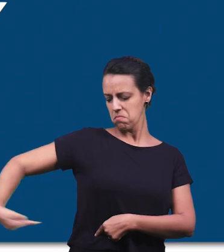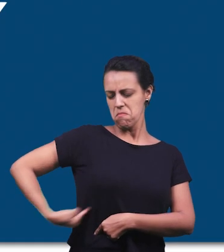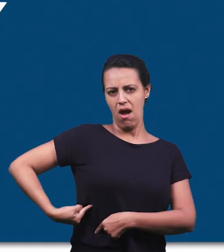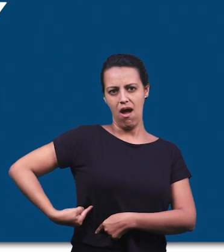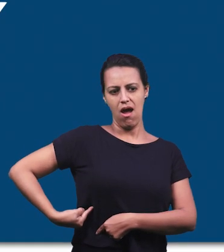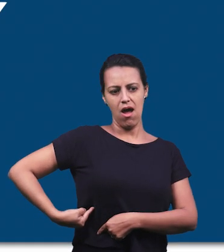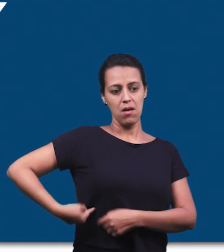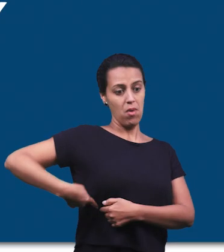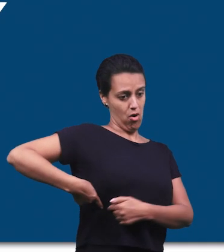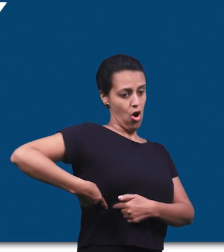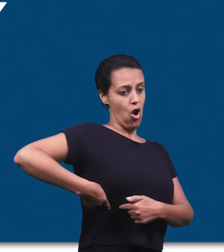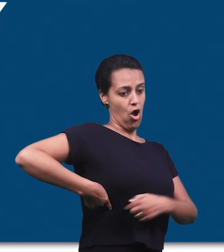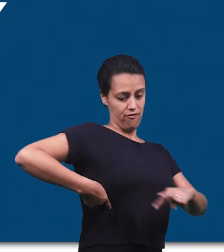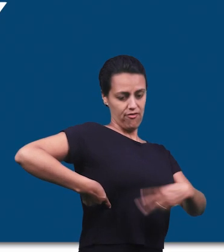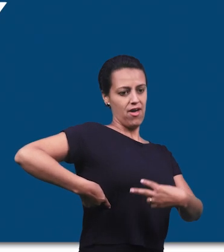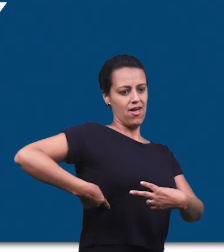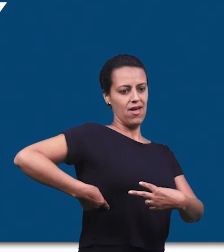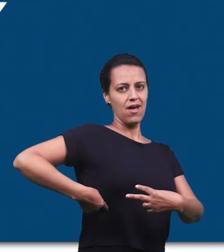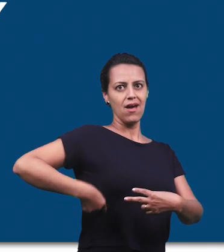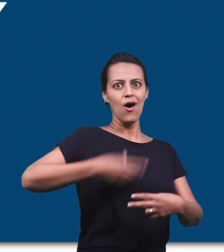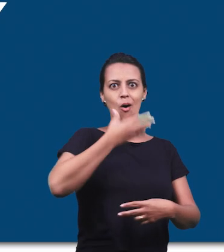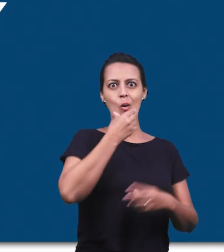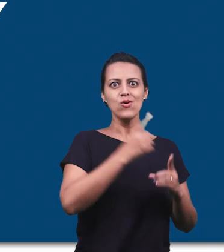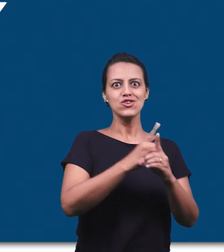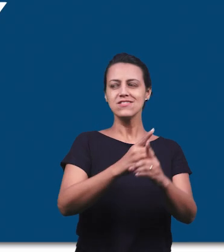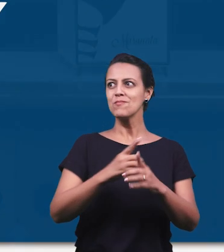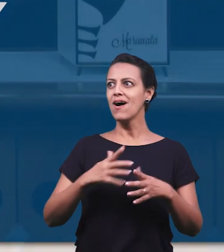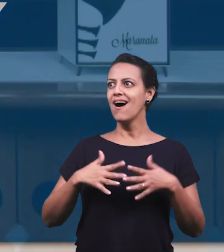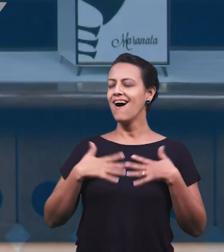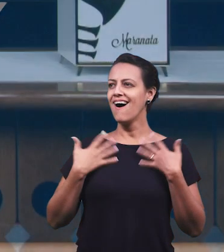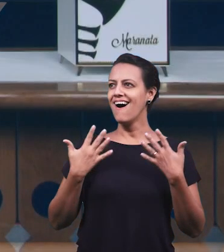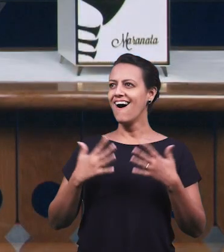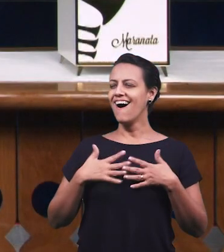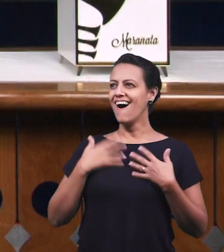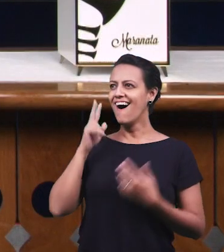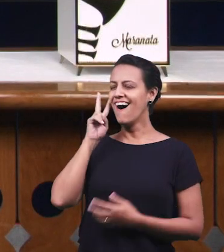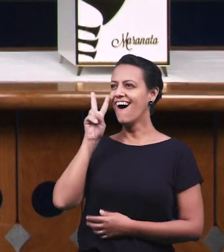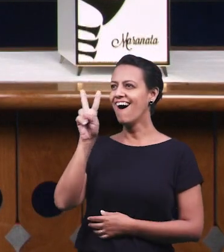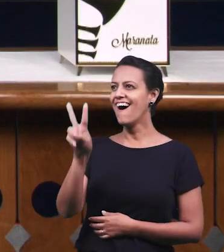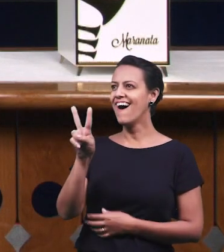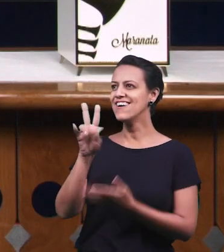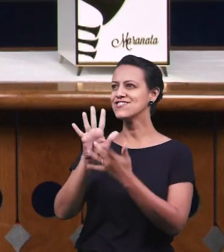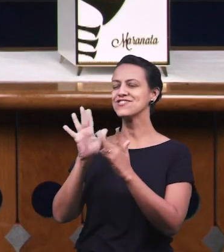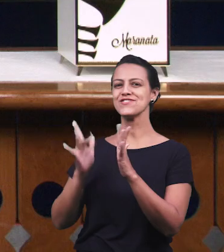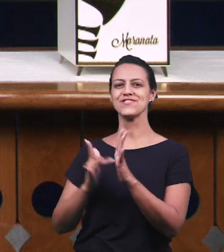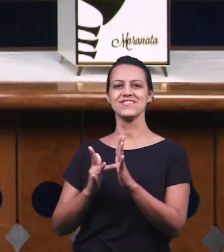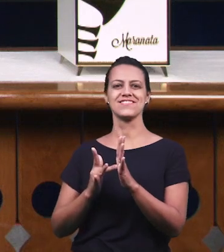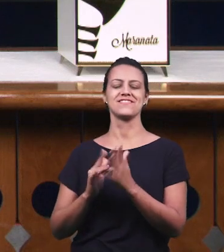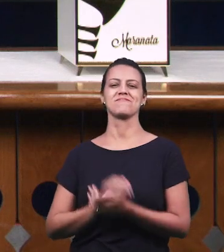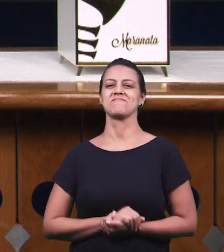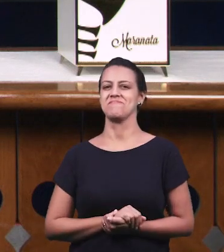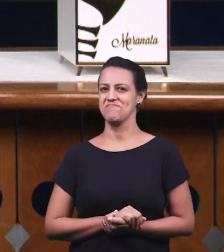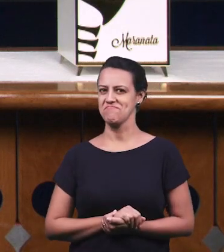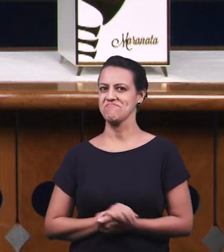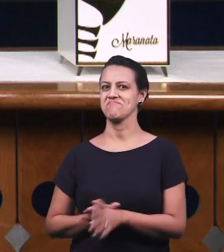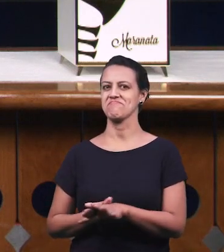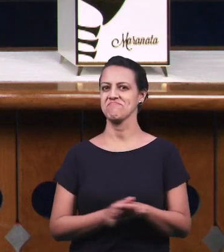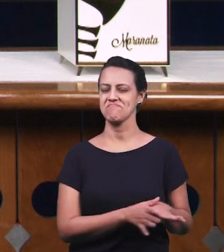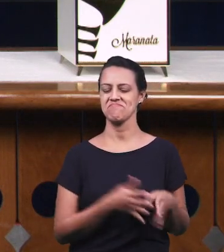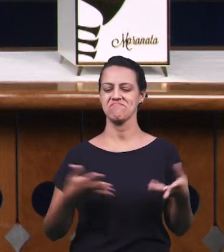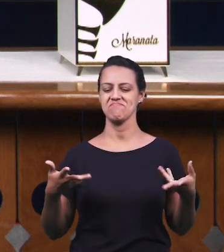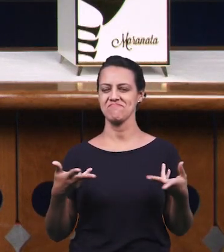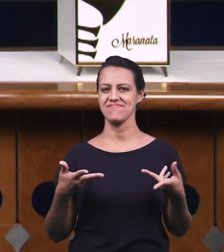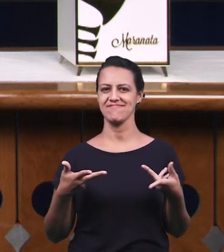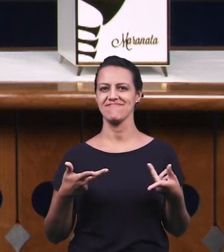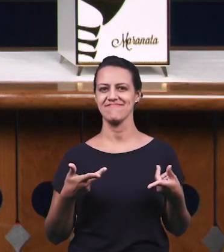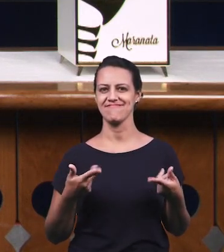alegraram, vendo o Senhor. Que momento glorioso! Que